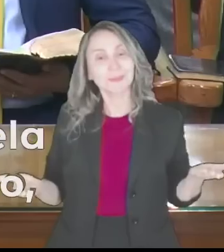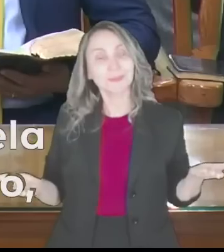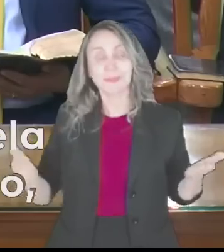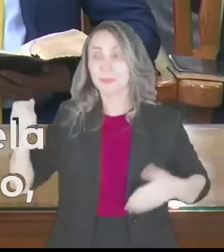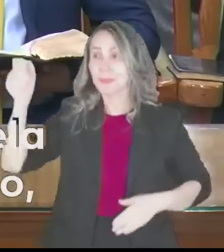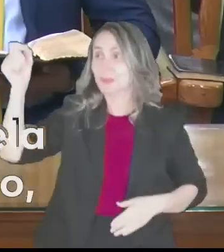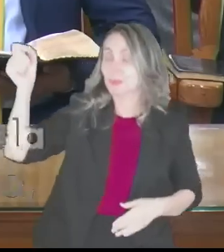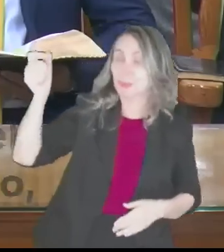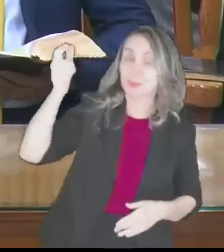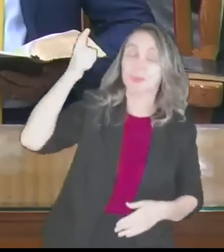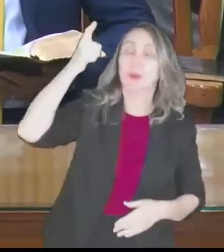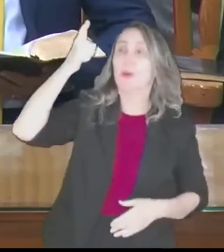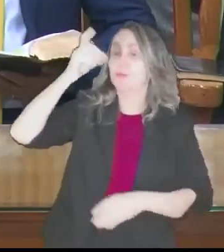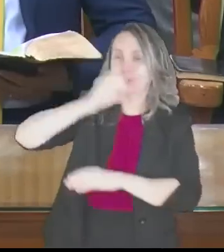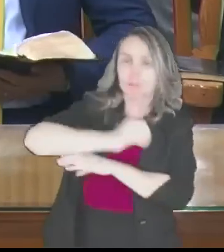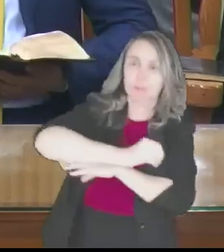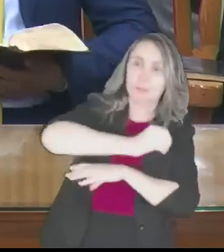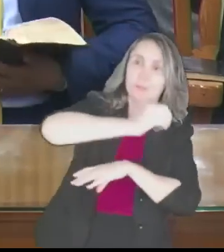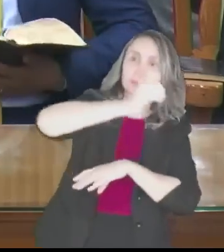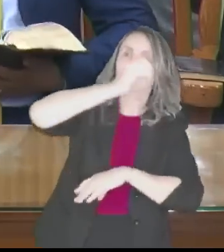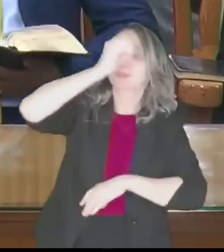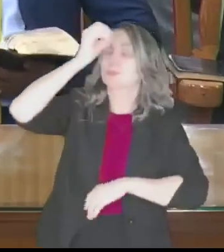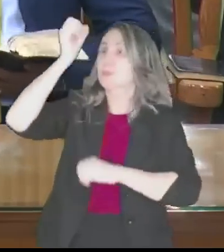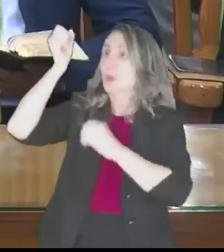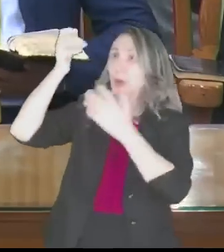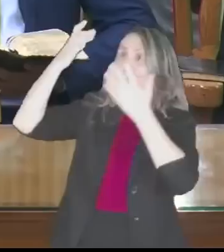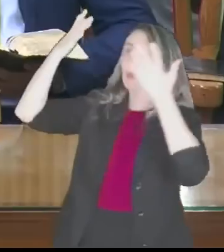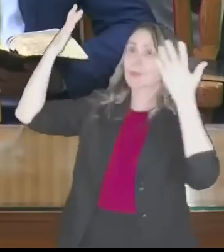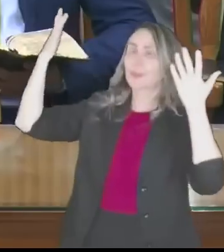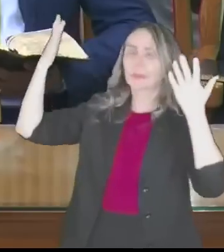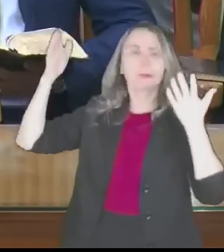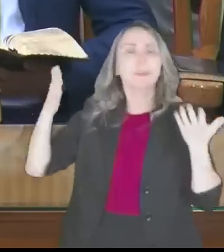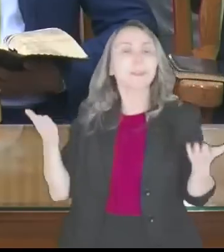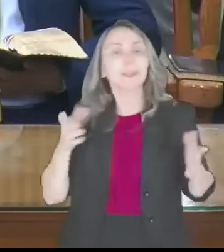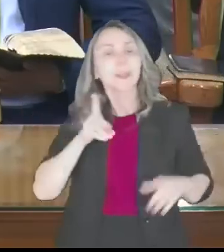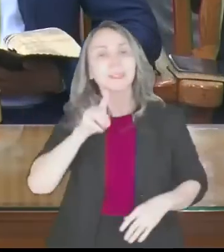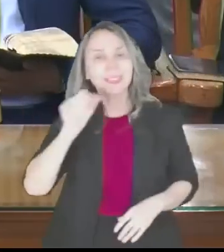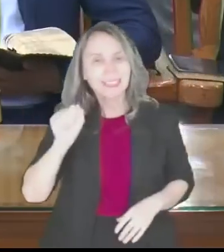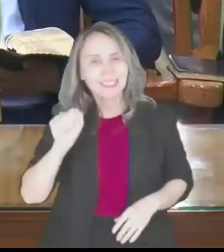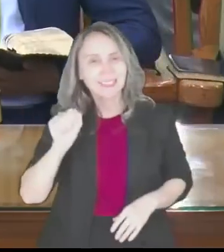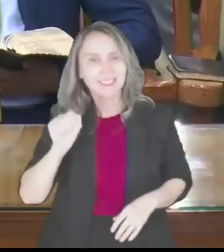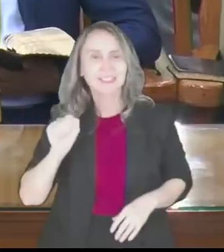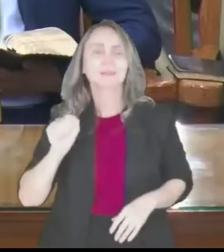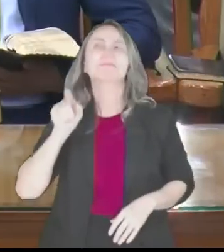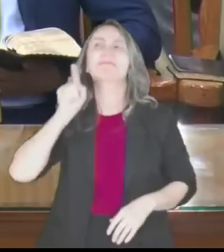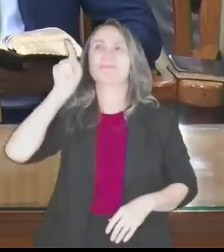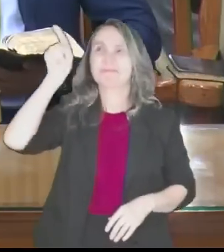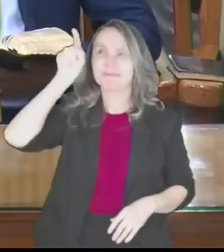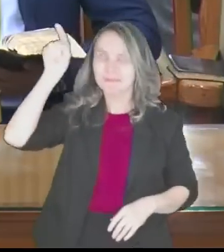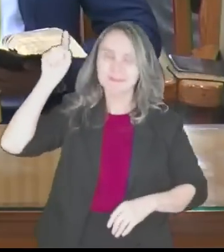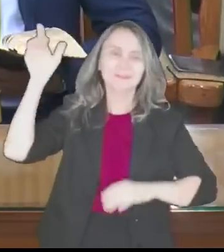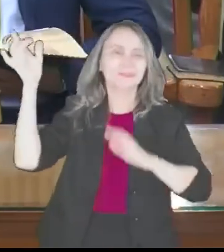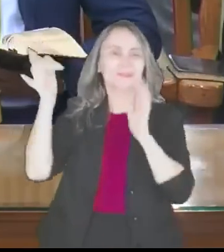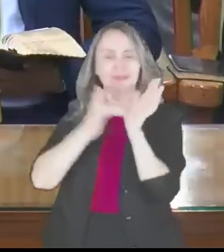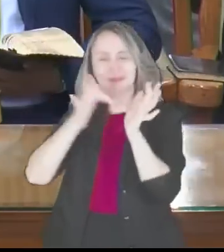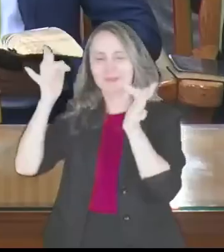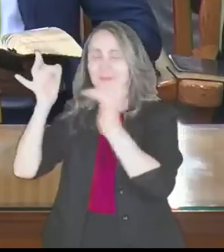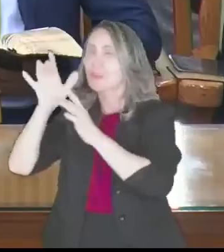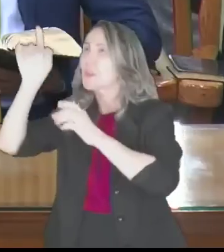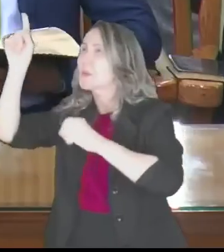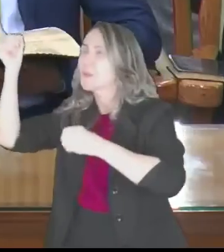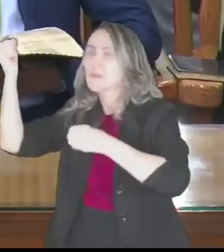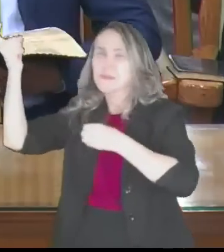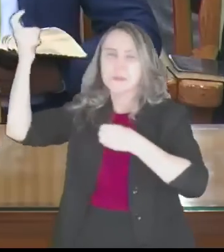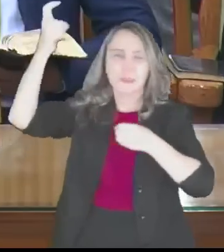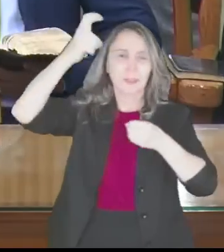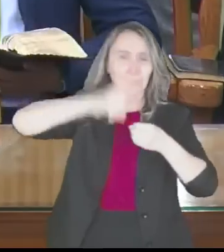vai aparecer, o clarão vai aparecer? Que dia é esse? É no dia da volta de nosso Senhor e Salvador Jesus Cristo. Enquanto Ele